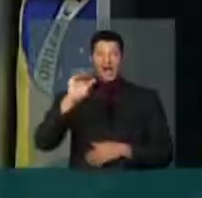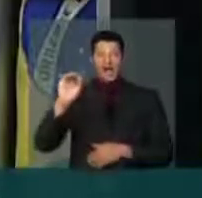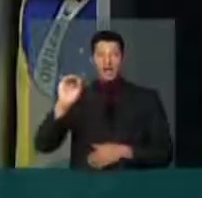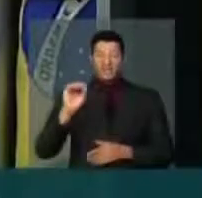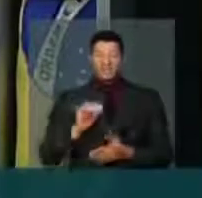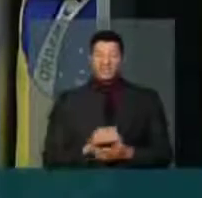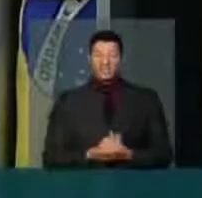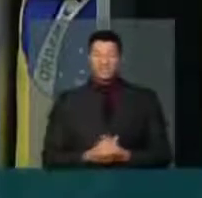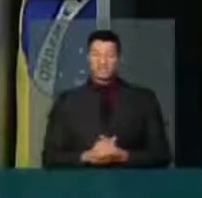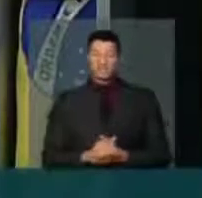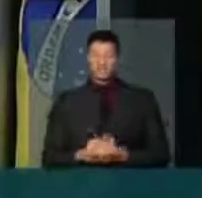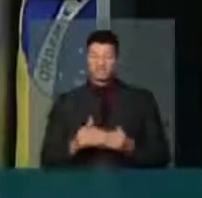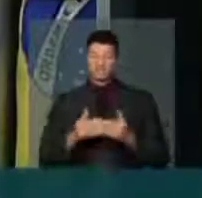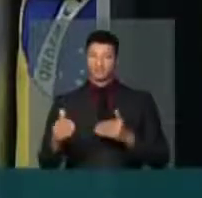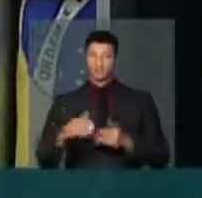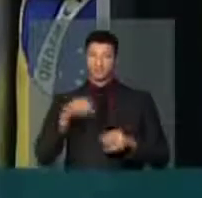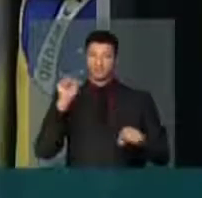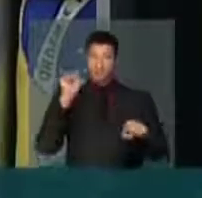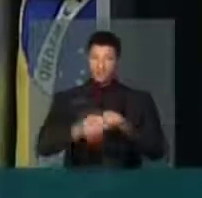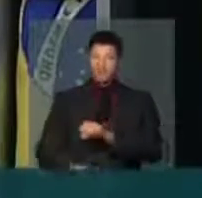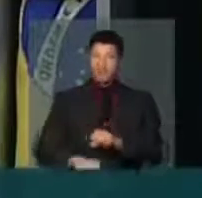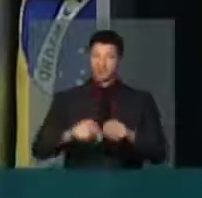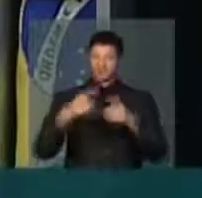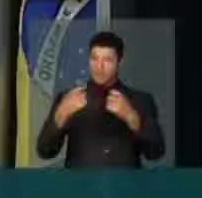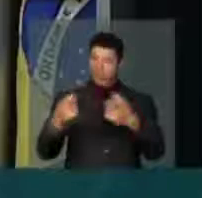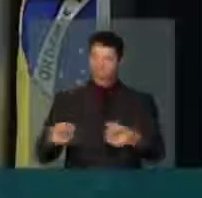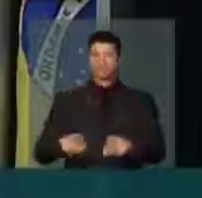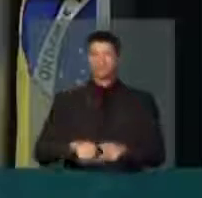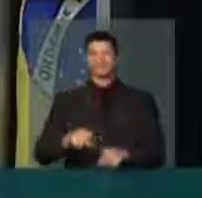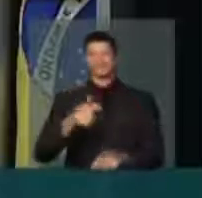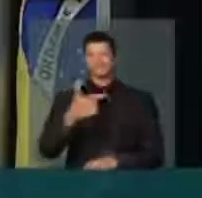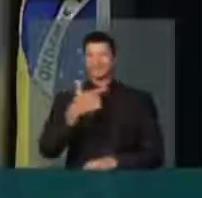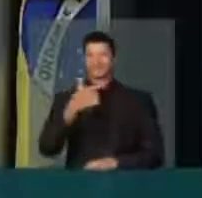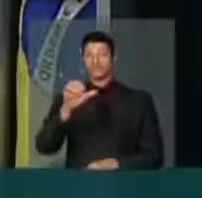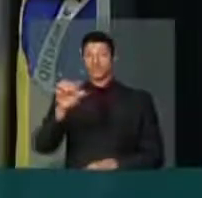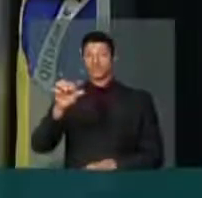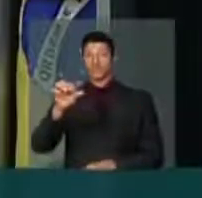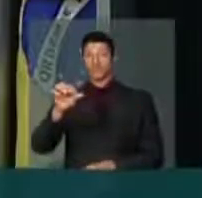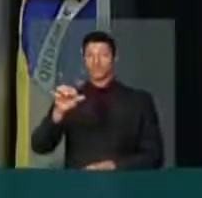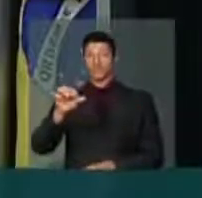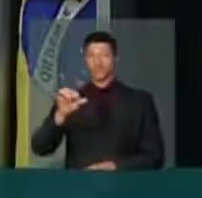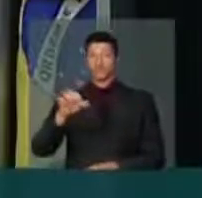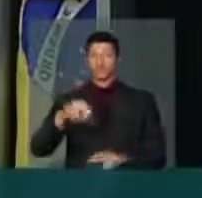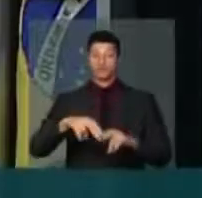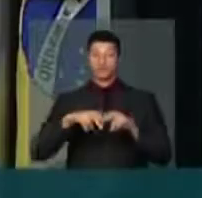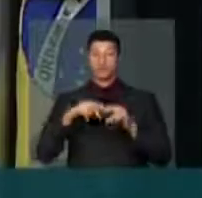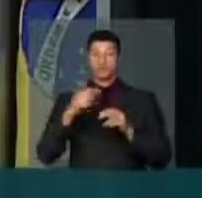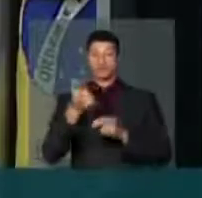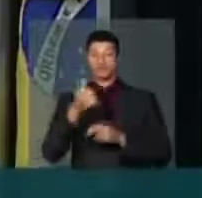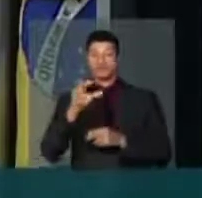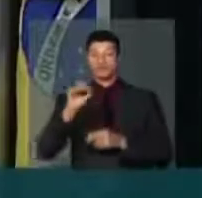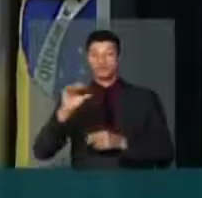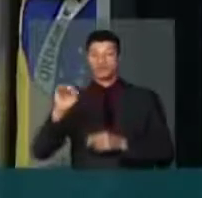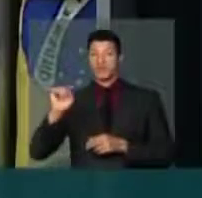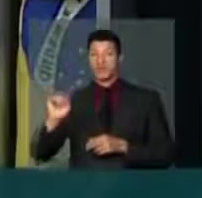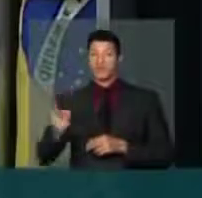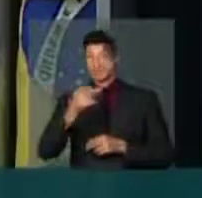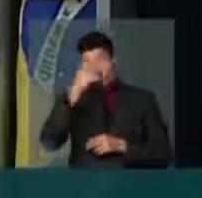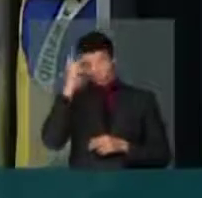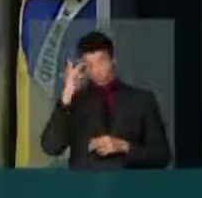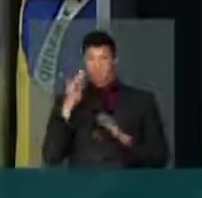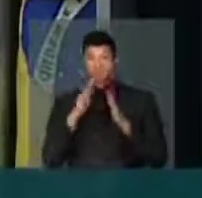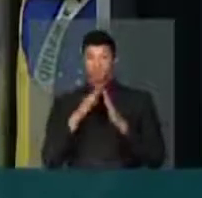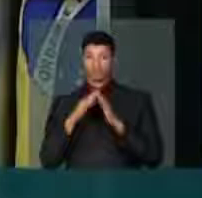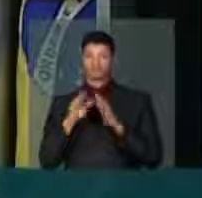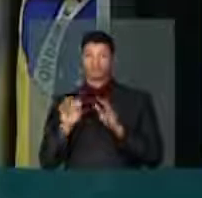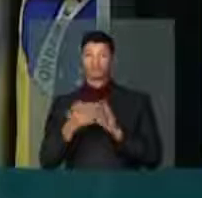1980. A taxa de homicídios é de 29 casos por cada 100 mil habitantes, quando